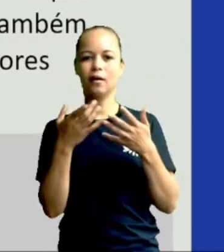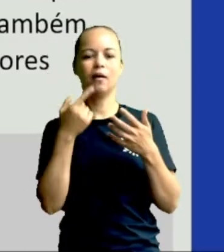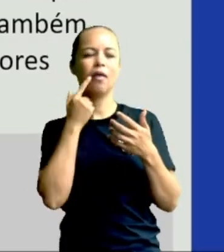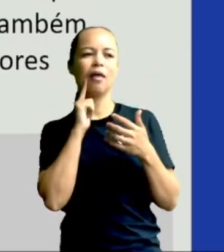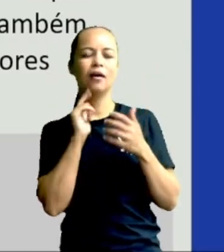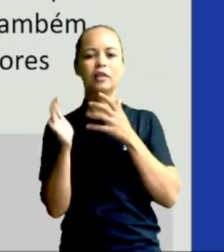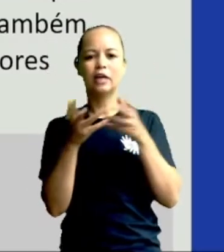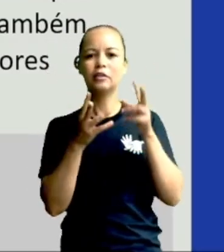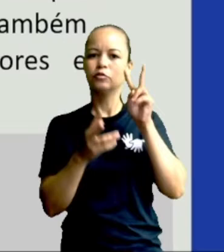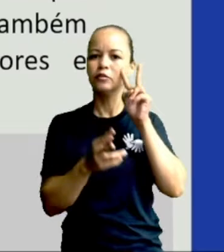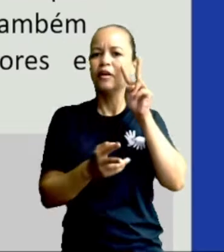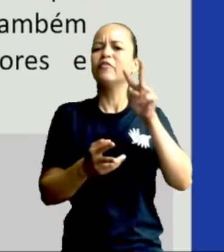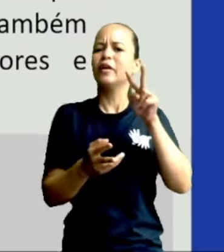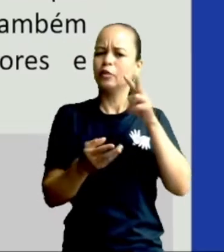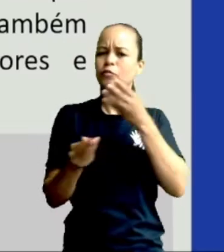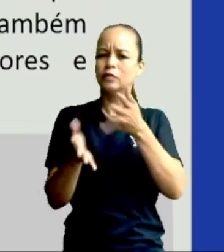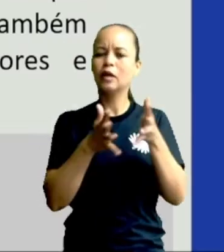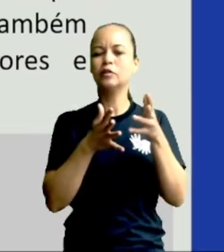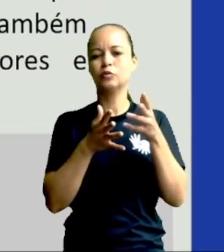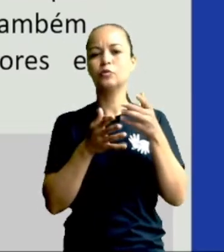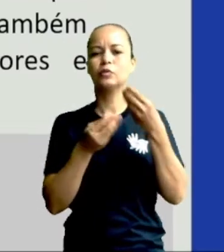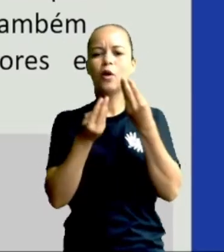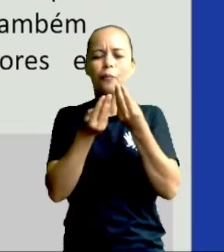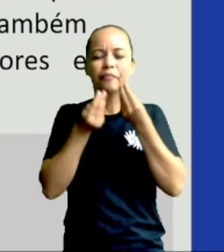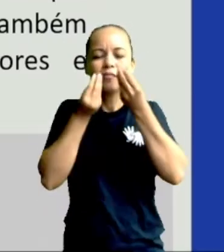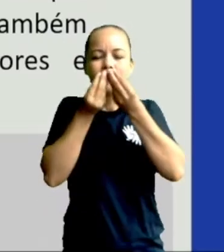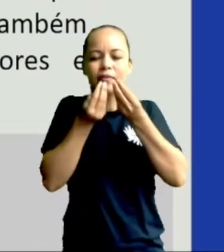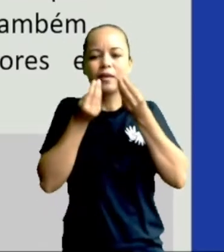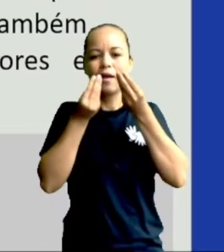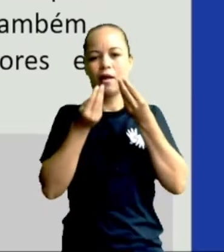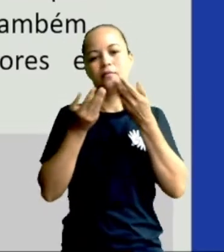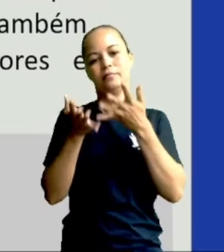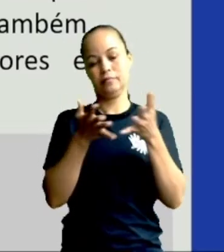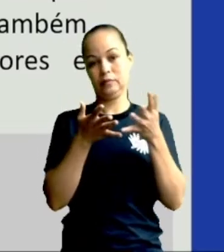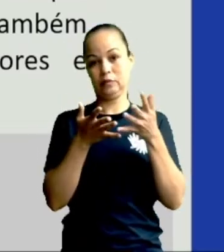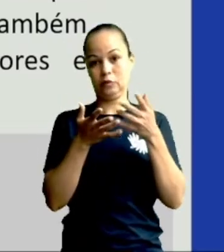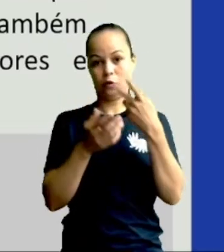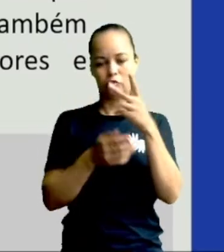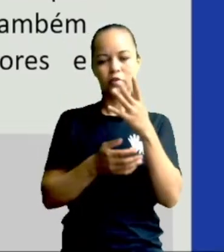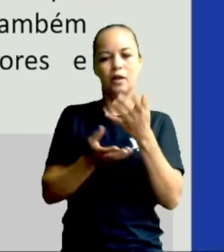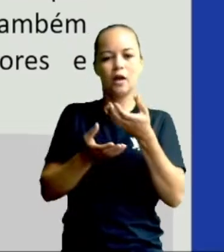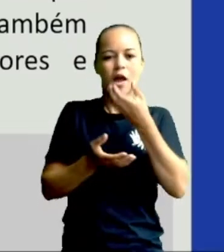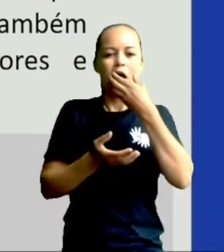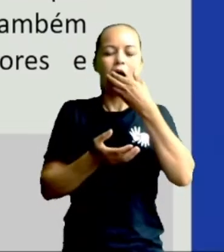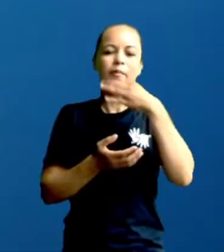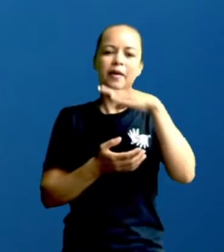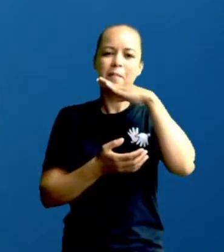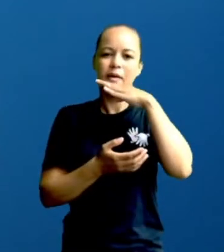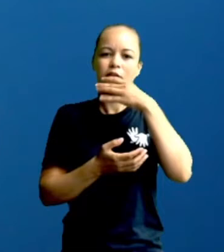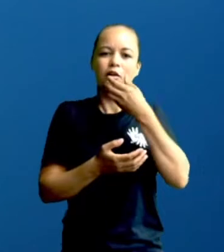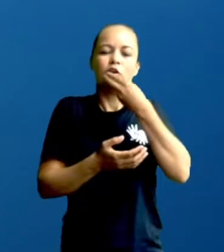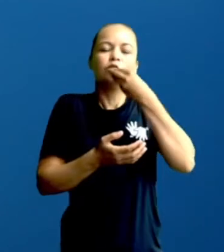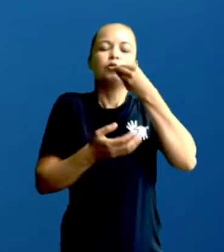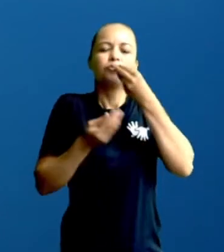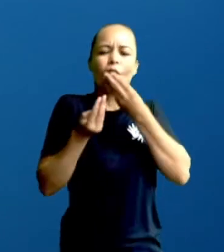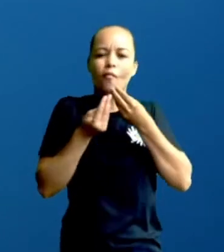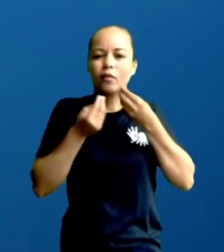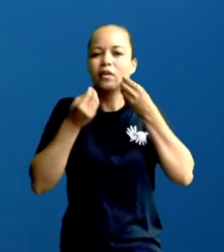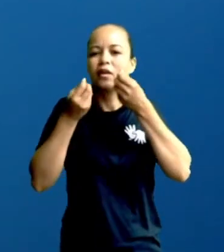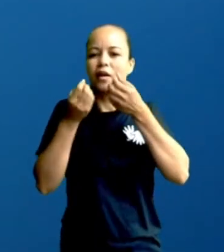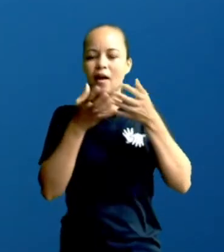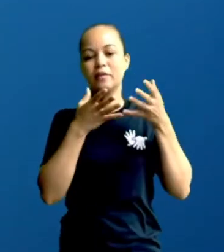através de um órgão do seu sentido, do seu paladar. E quando você degusta, aí é que você está concretizando